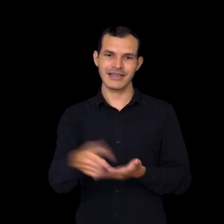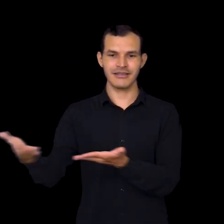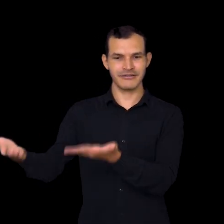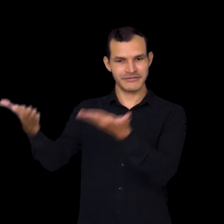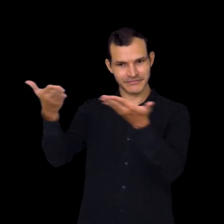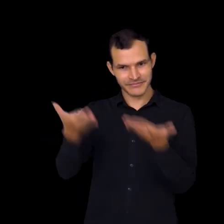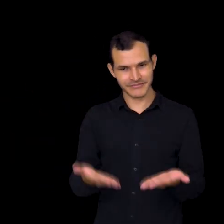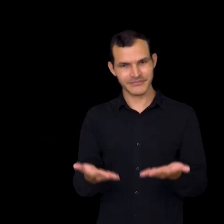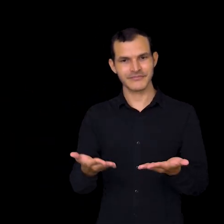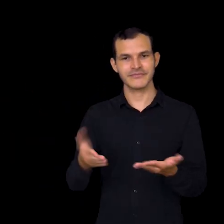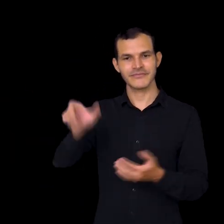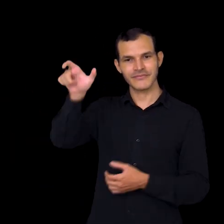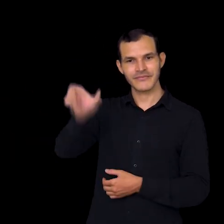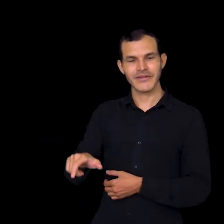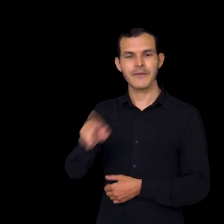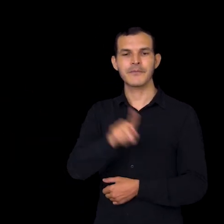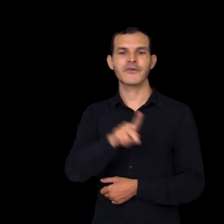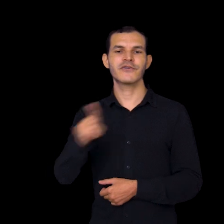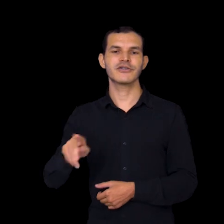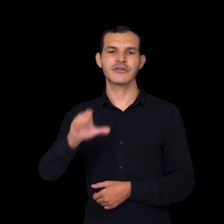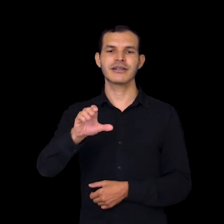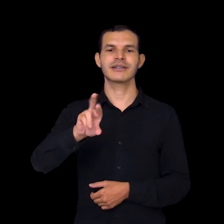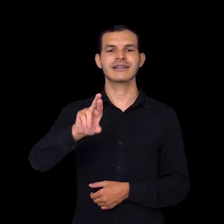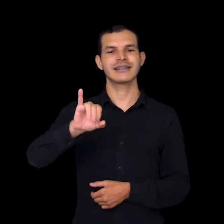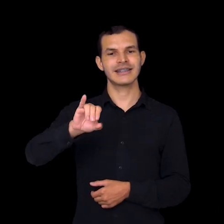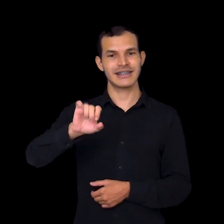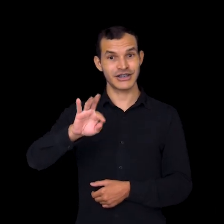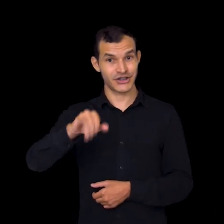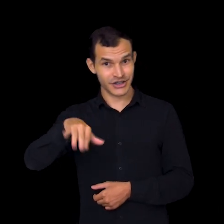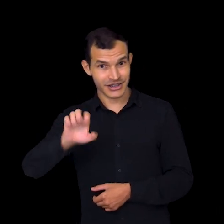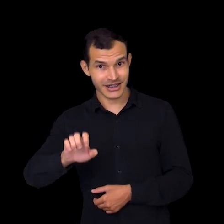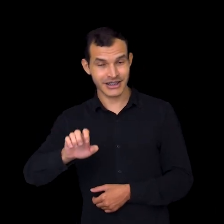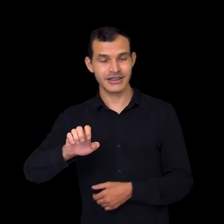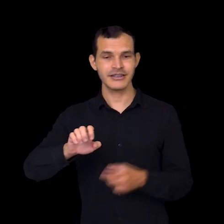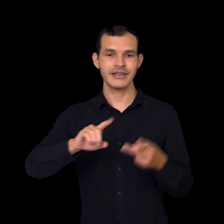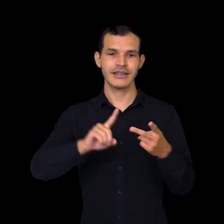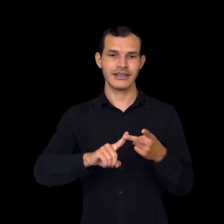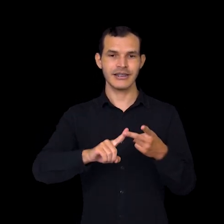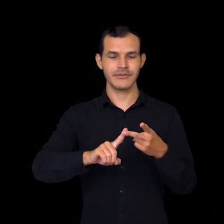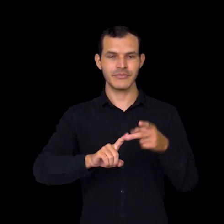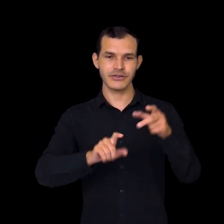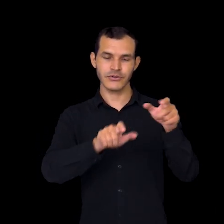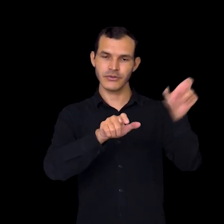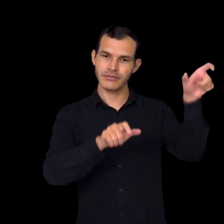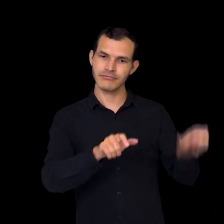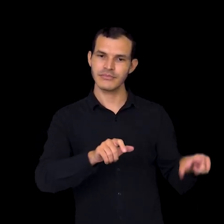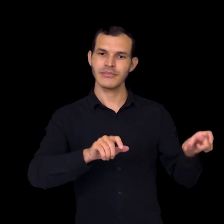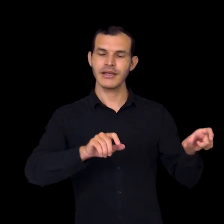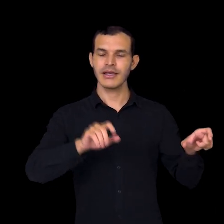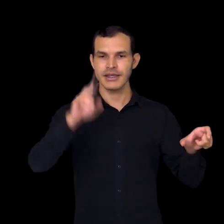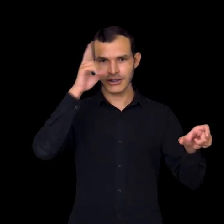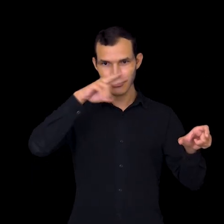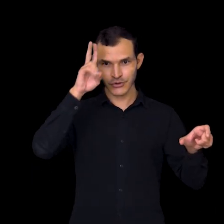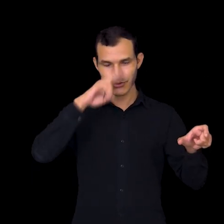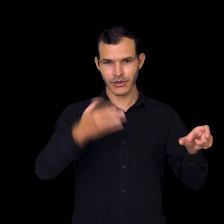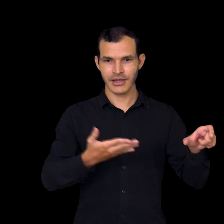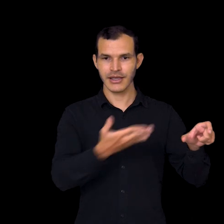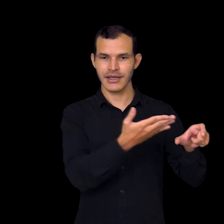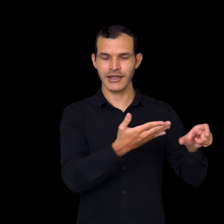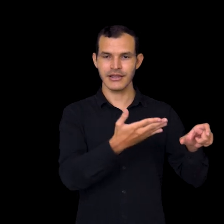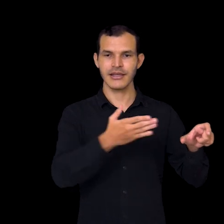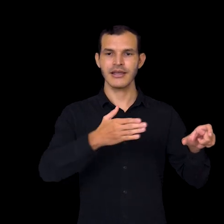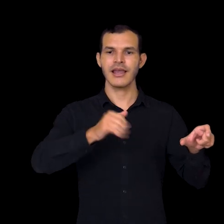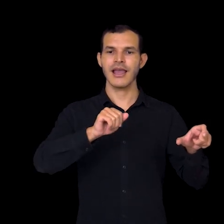aqui no estúdio da TV Câmara a professora Cristiane de Assis Portela e o historiador Deusdedit Alves